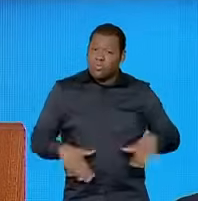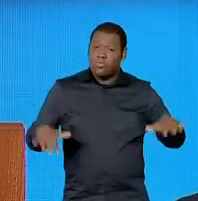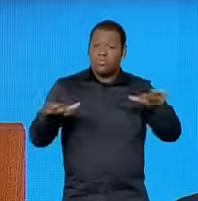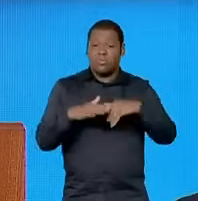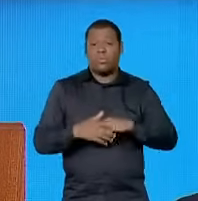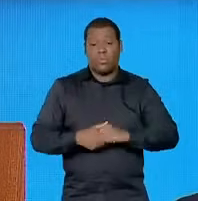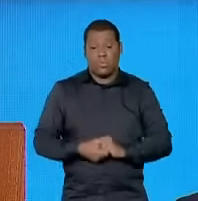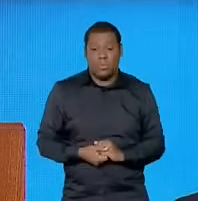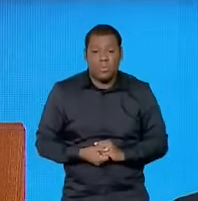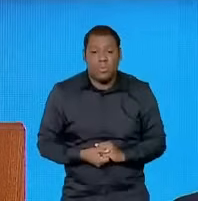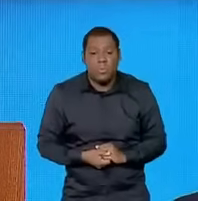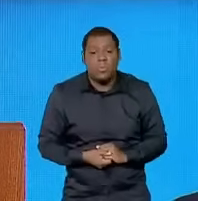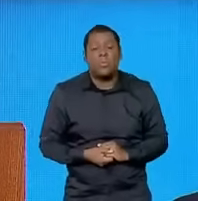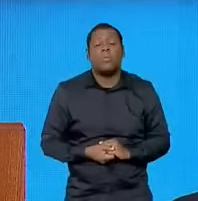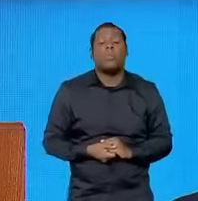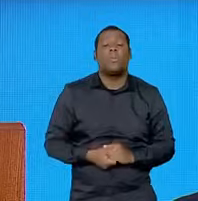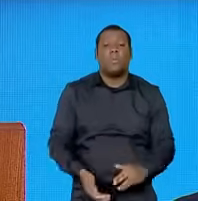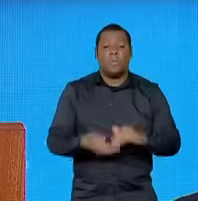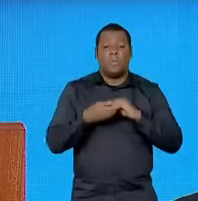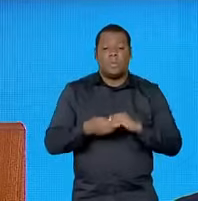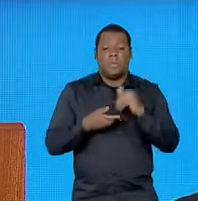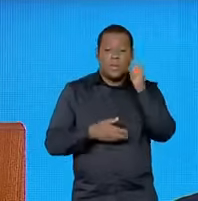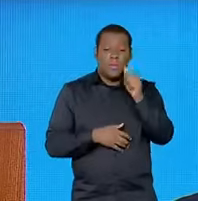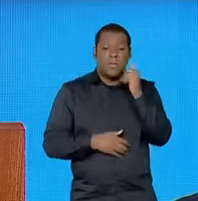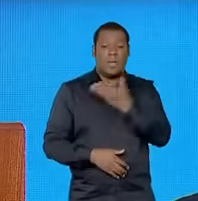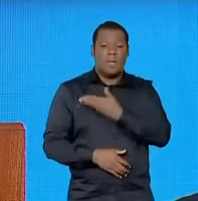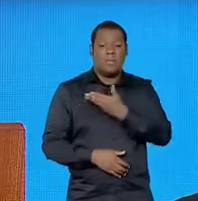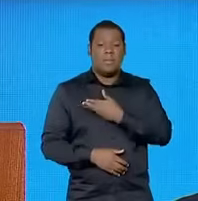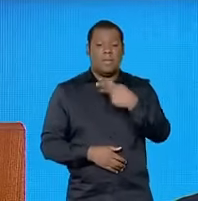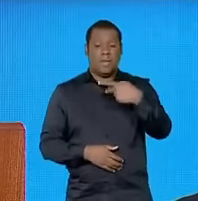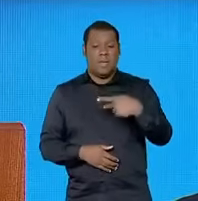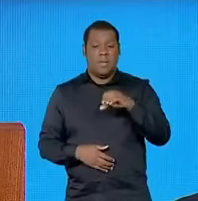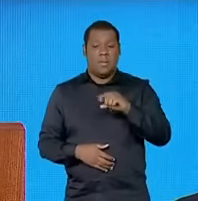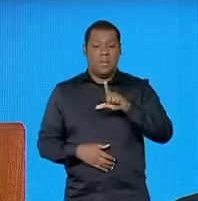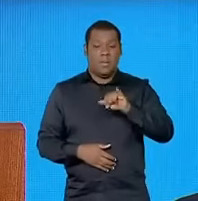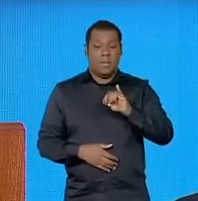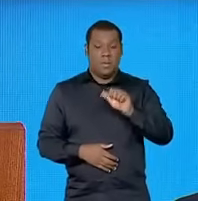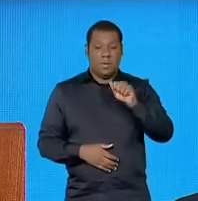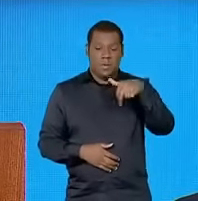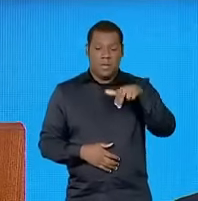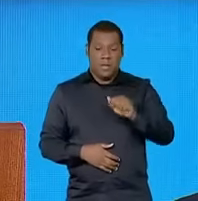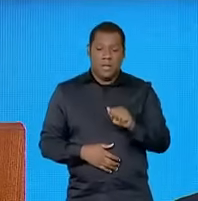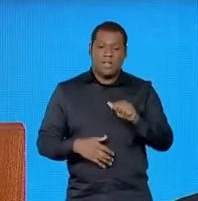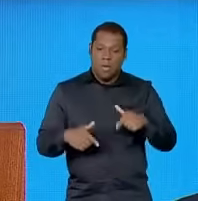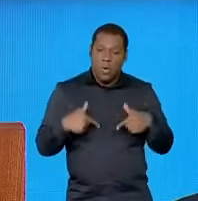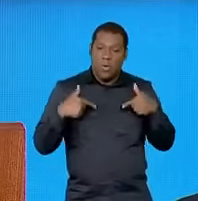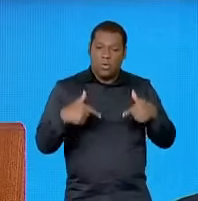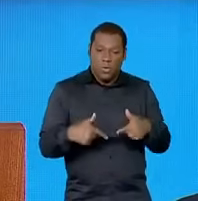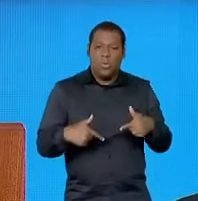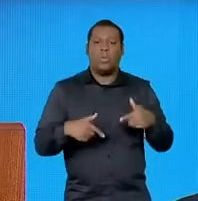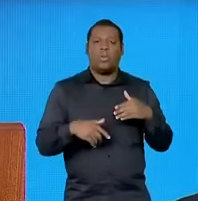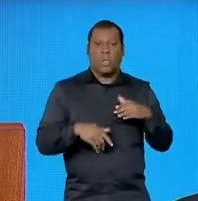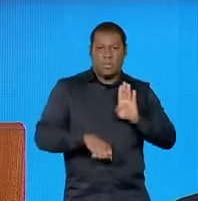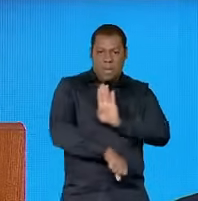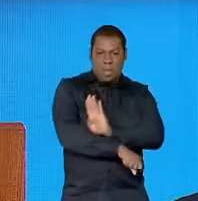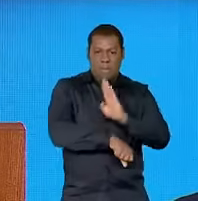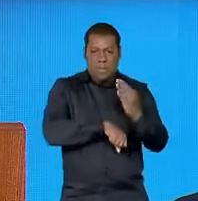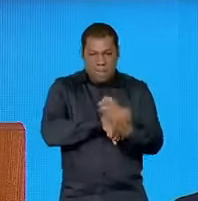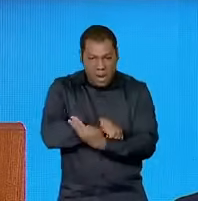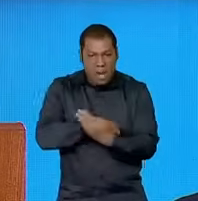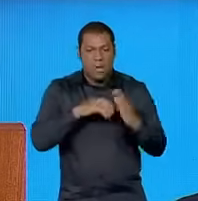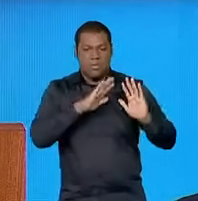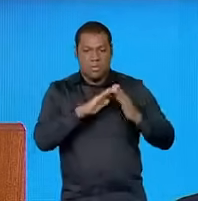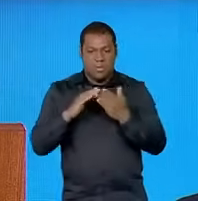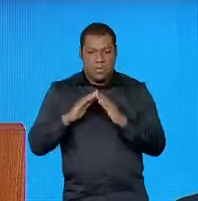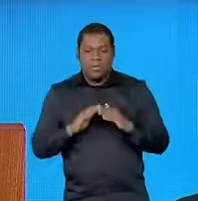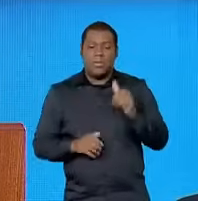Quero cumprimentar a companheira Poliana, do Movimento de Luta por Bairros, Vilas e Favelas, a